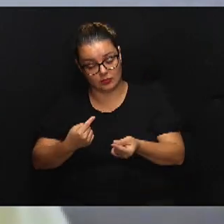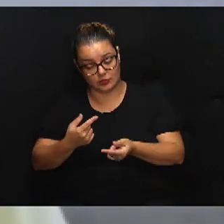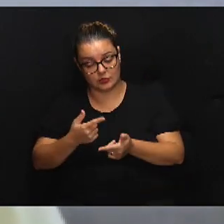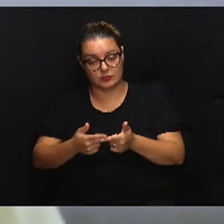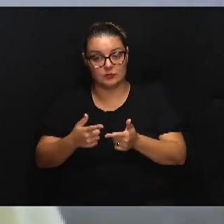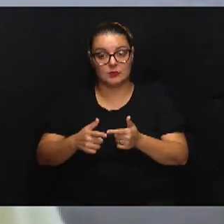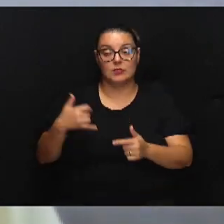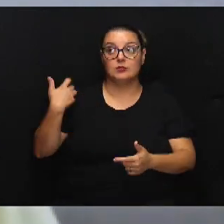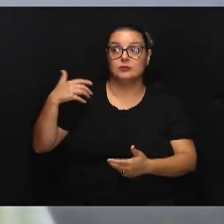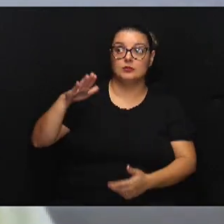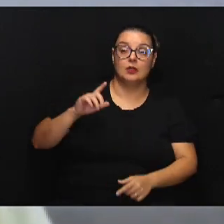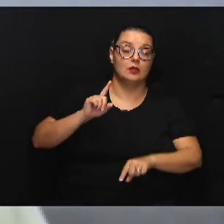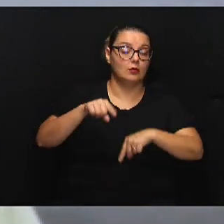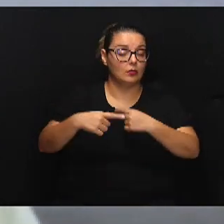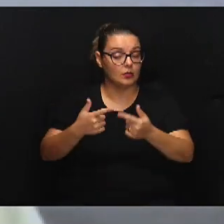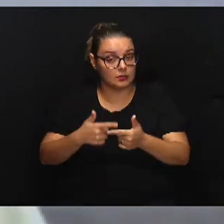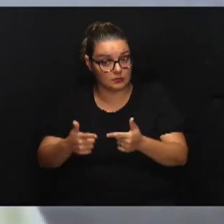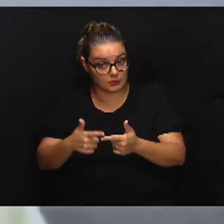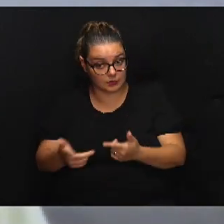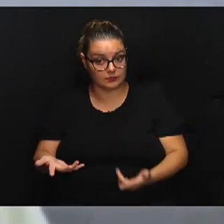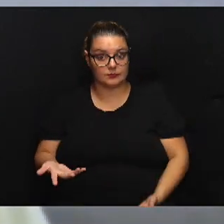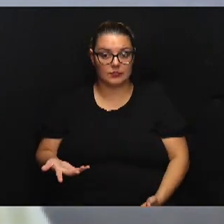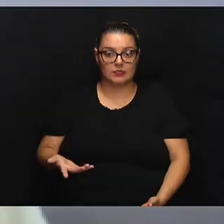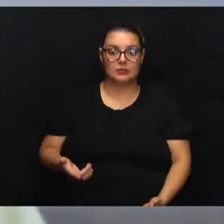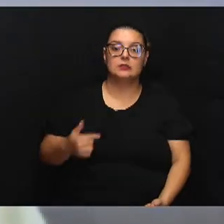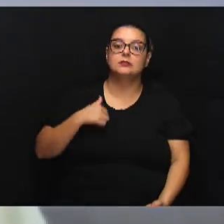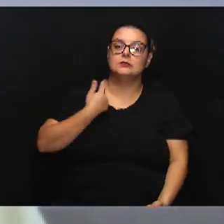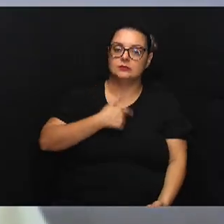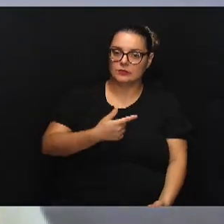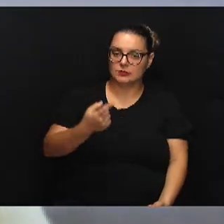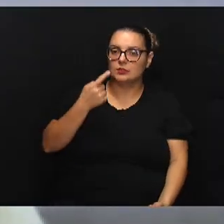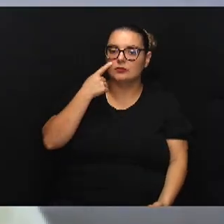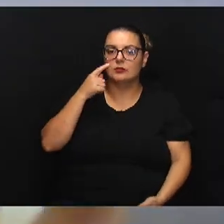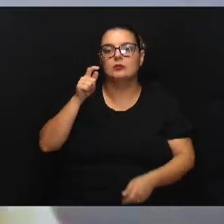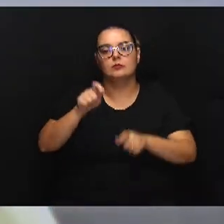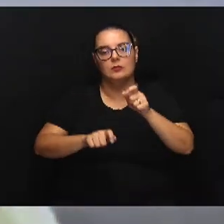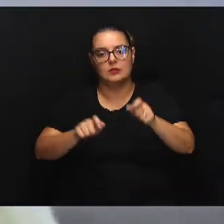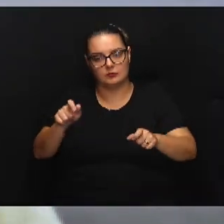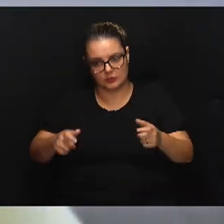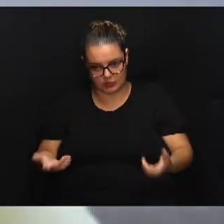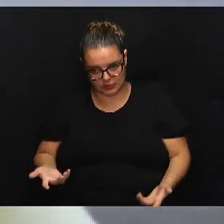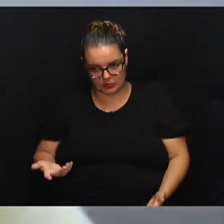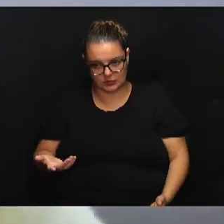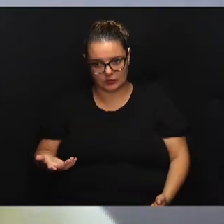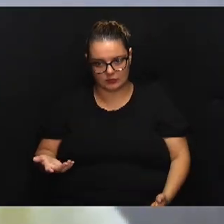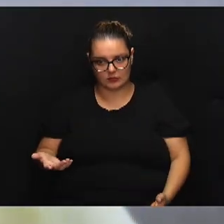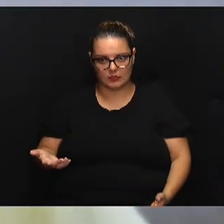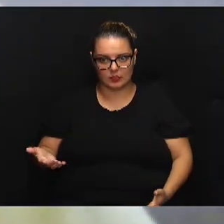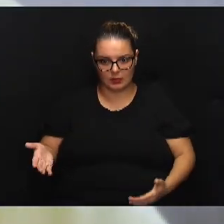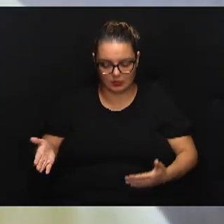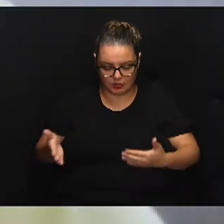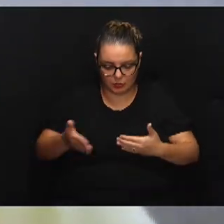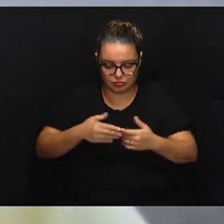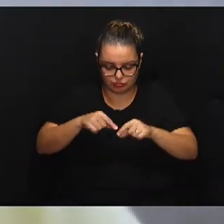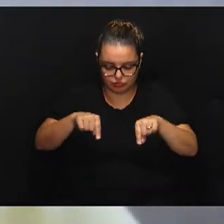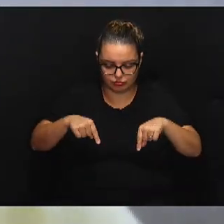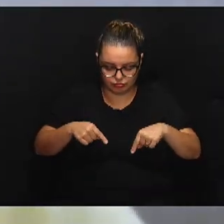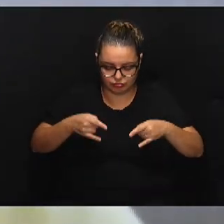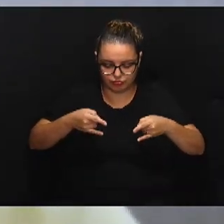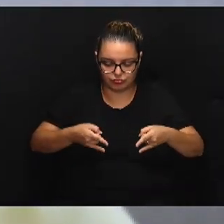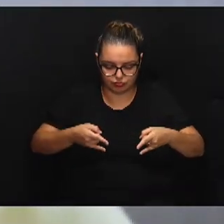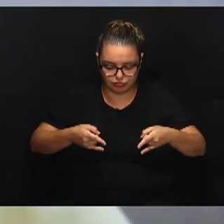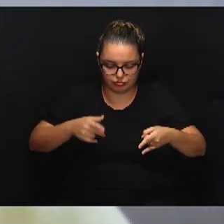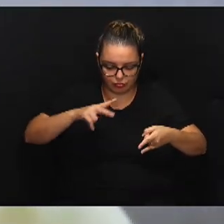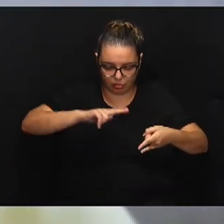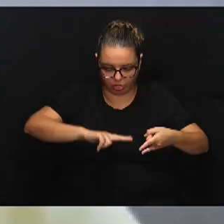adulto as demandas são diferentes. Então a gente vê pessoas fechadas dentro de um quarto, porque